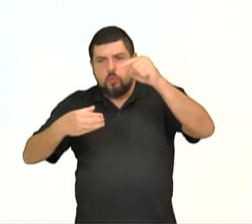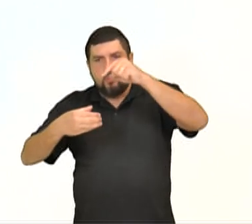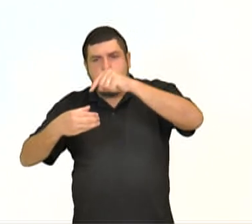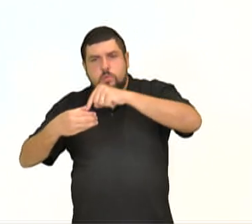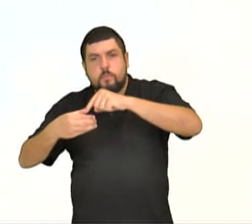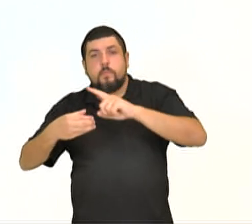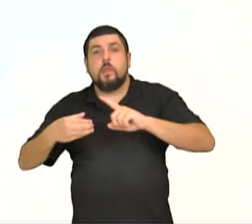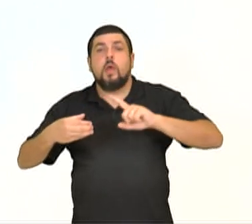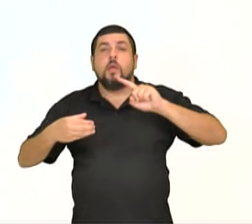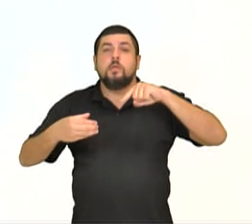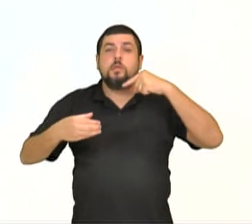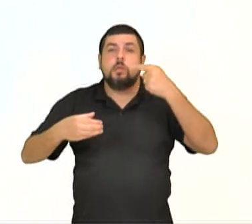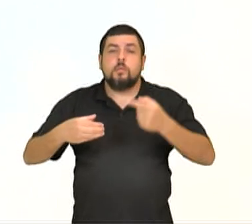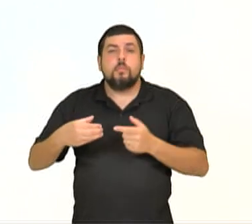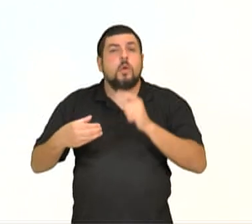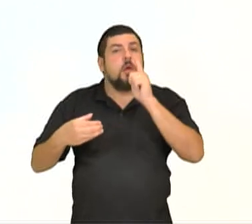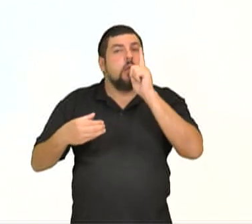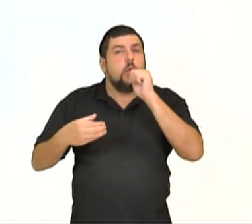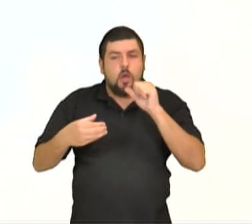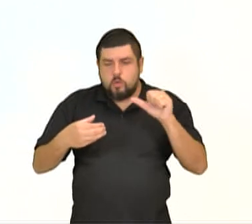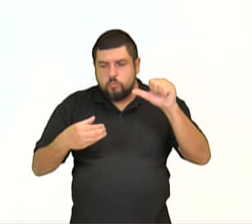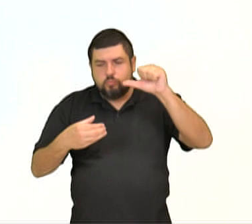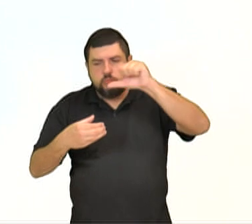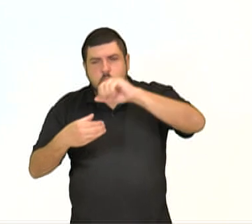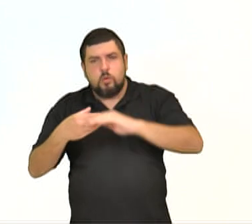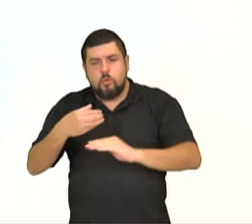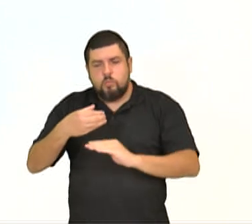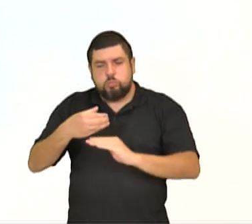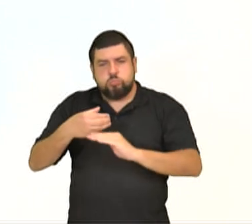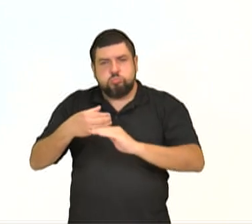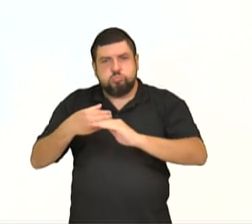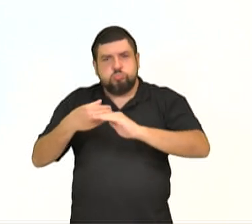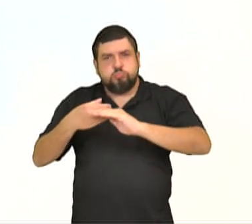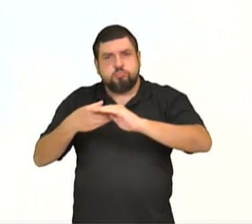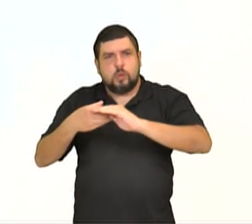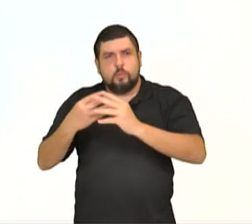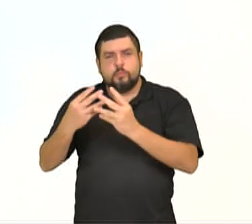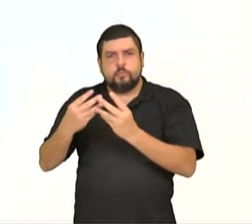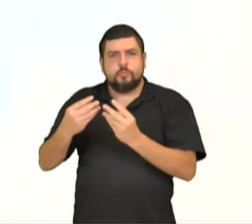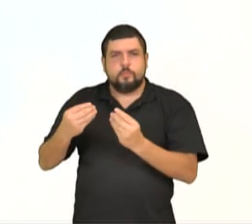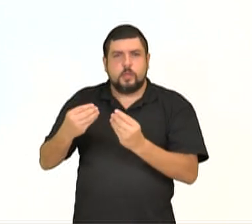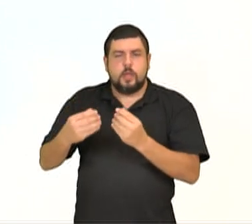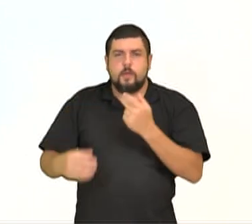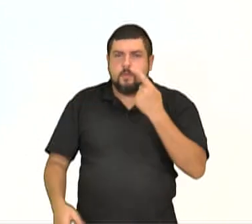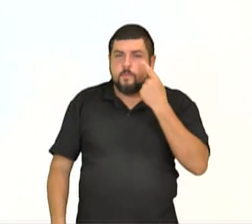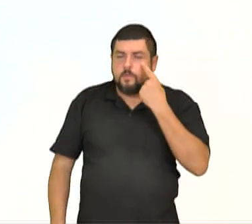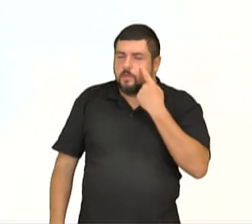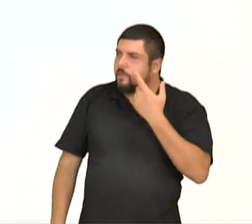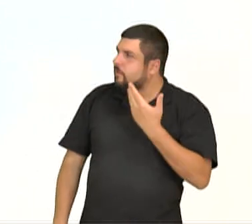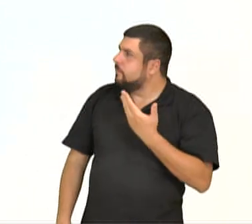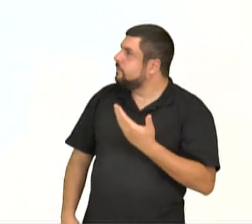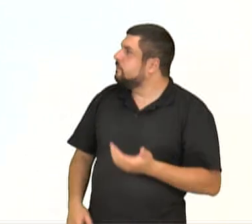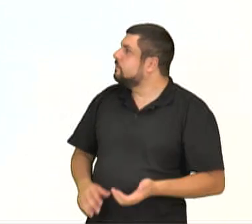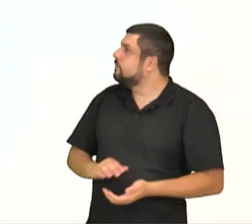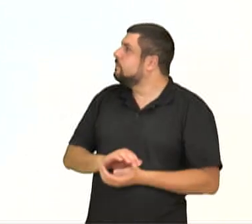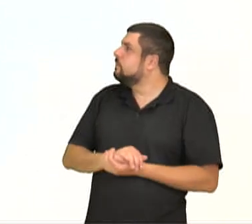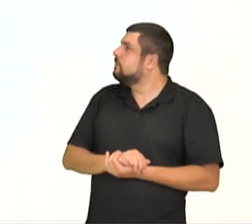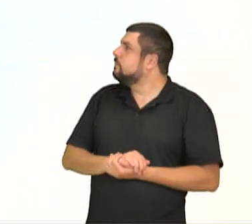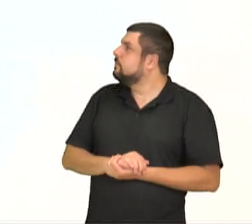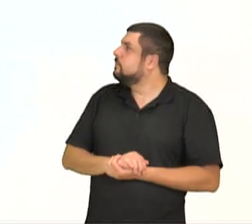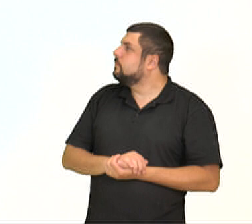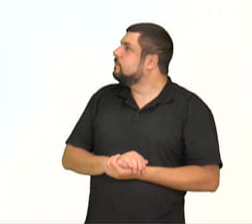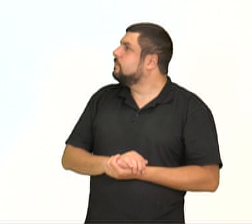água para fazer a diluição até atingir o volume desejado. Graficamente, é essa situação aqui, ó. Eu tenho o meu frasco da